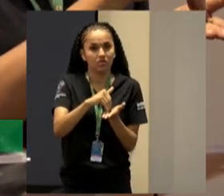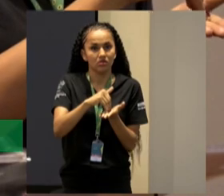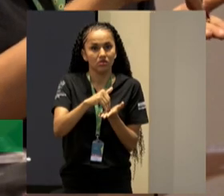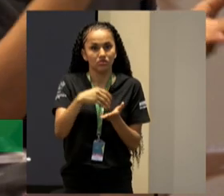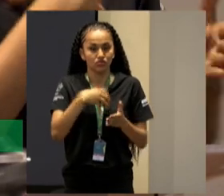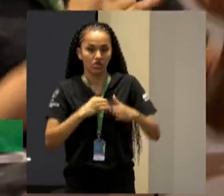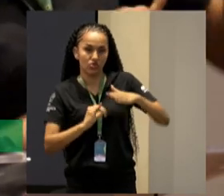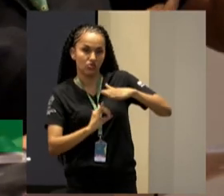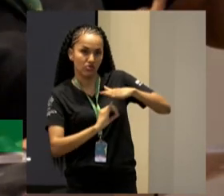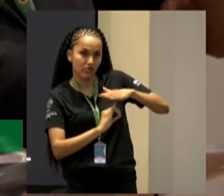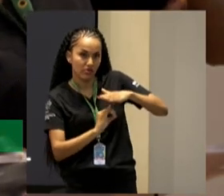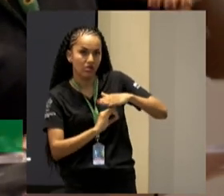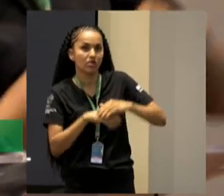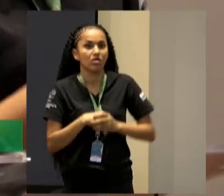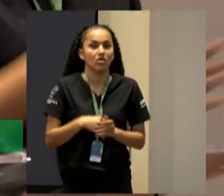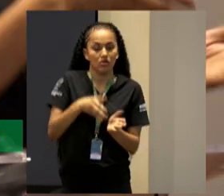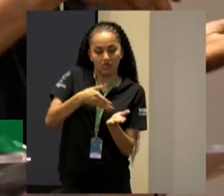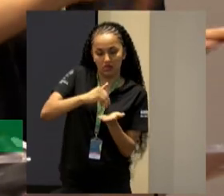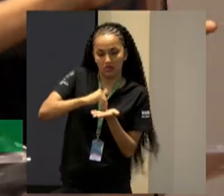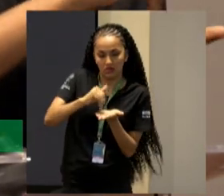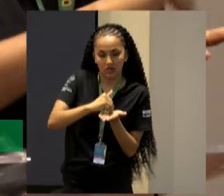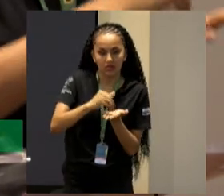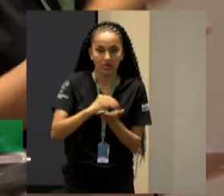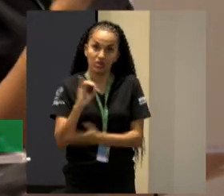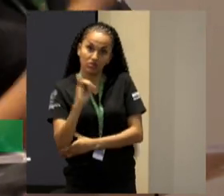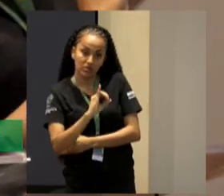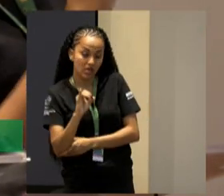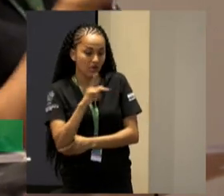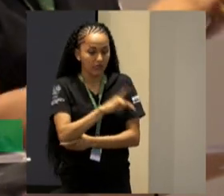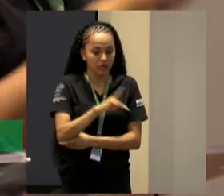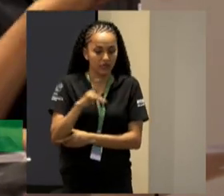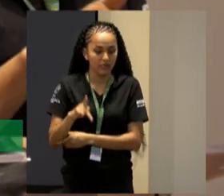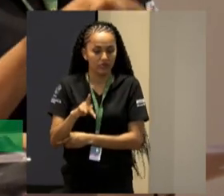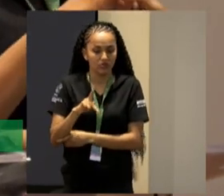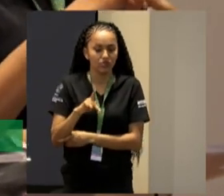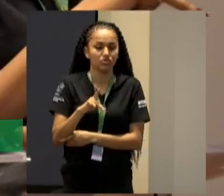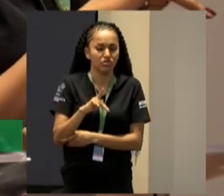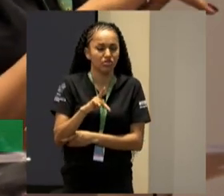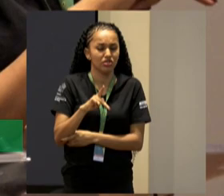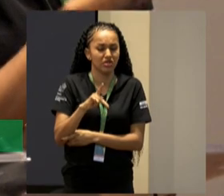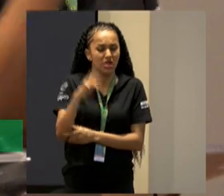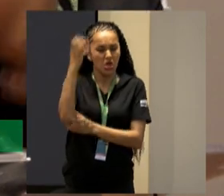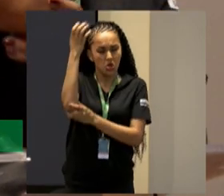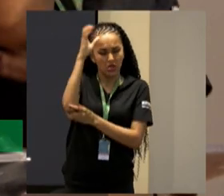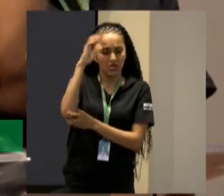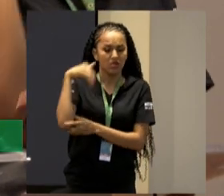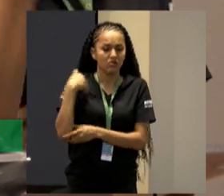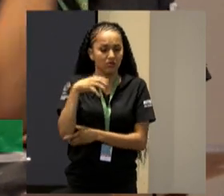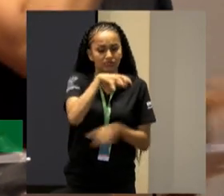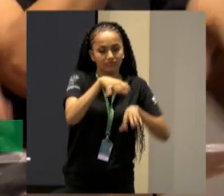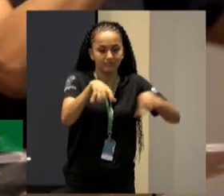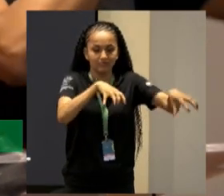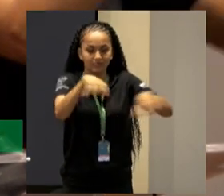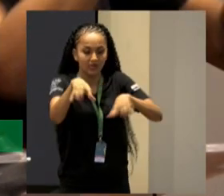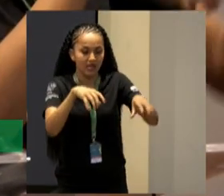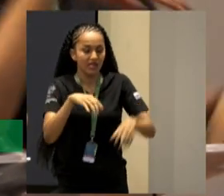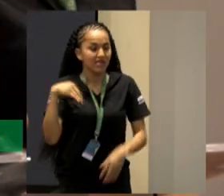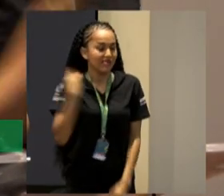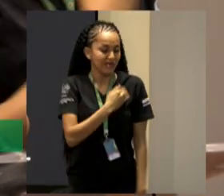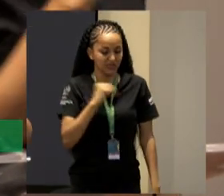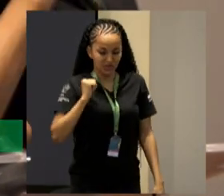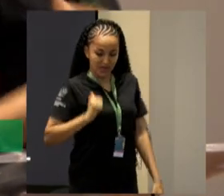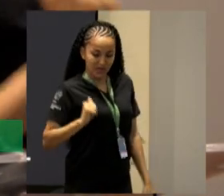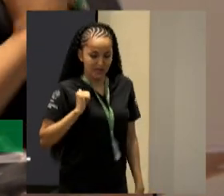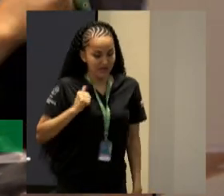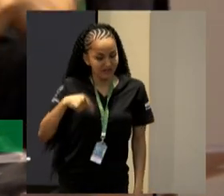informalmente, com as secretarias de Itajaí, com professores de Criciúma, nós éramos itinerantes, nós tínhamos uma bolsinha